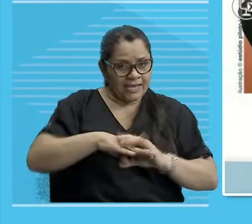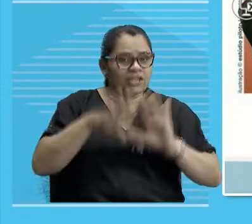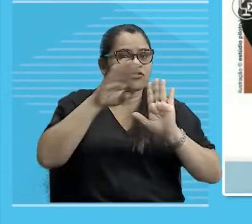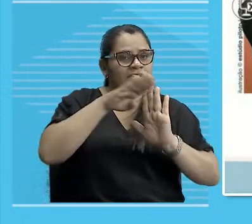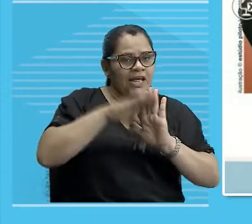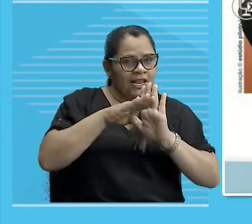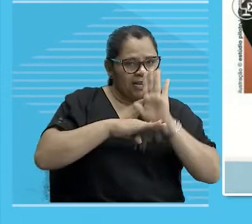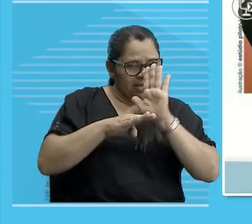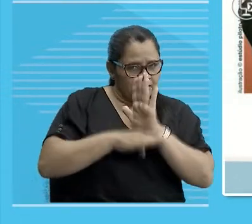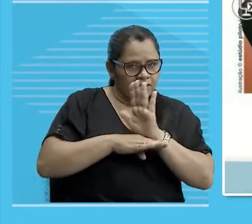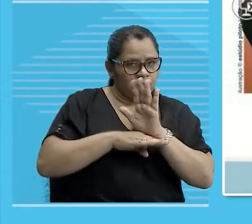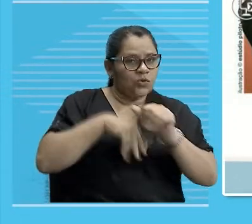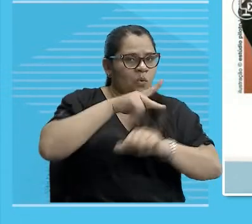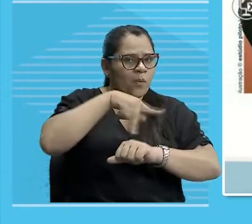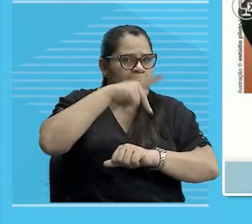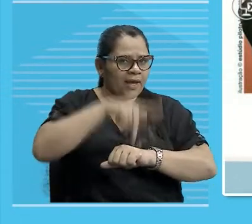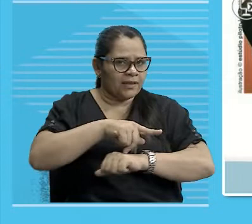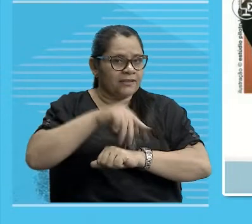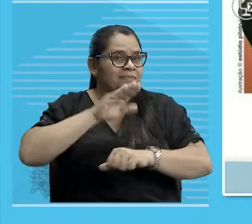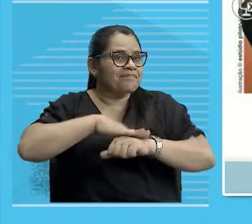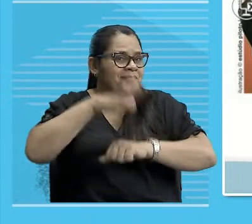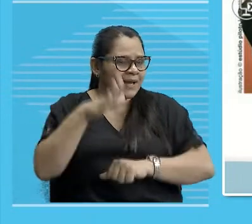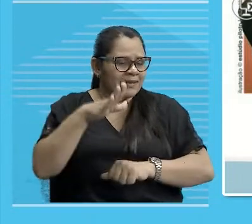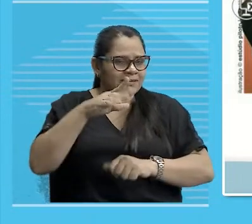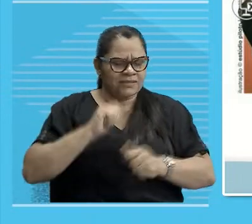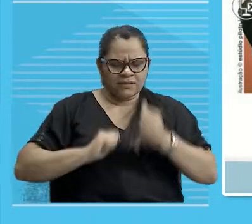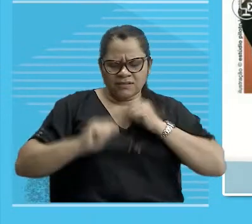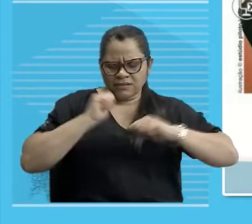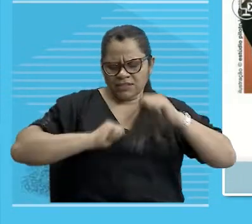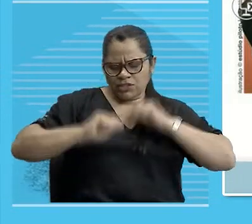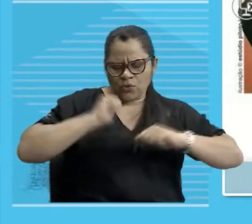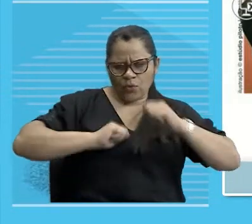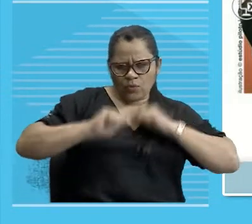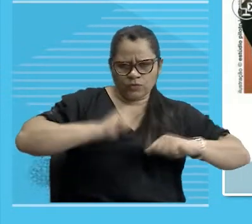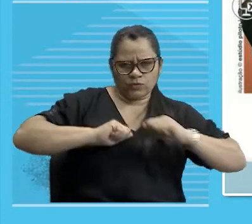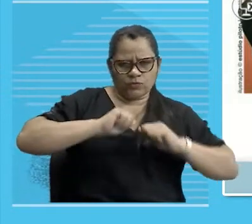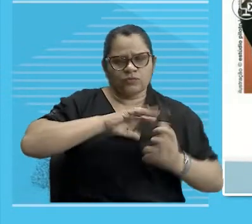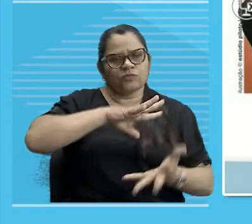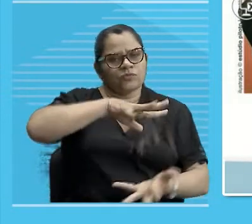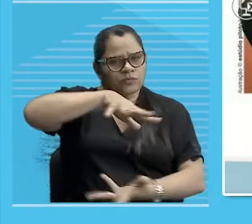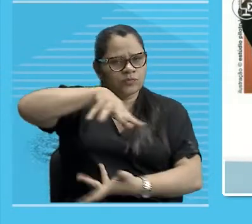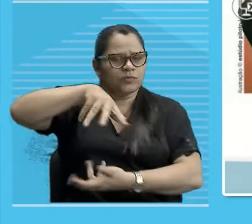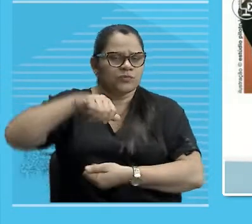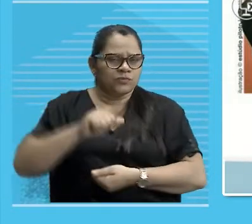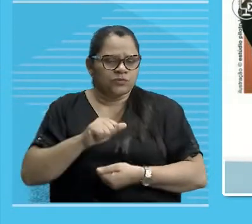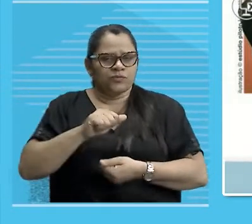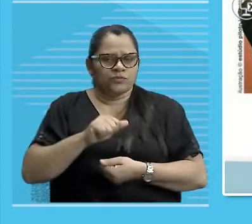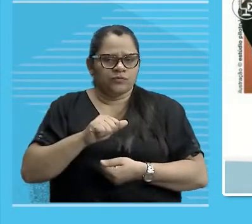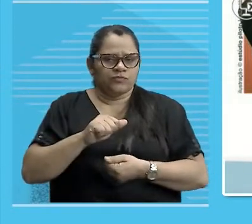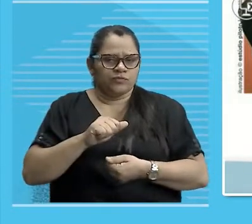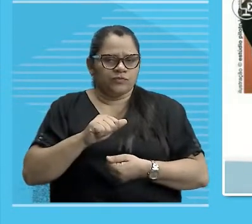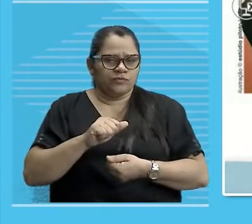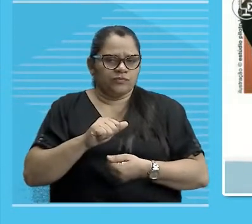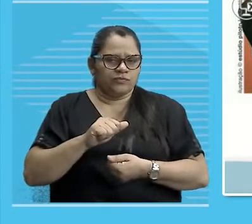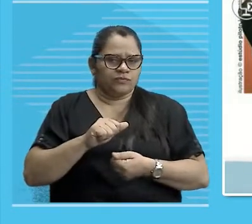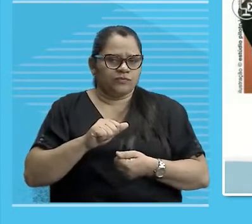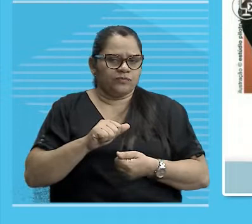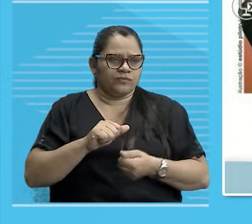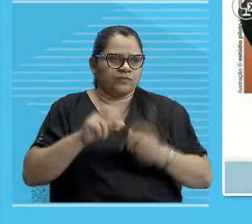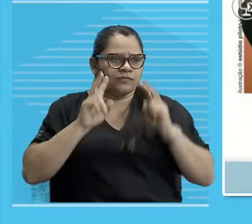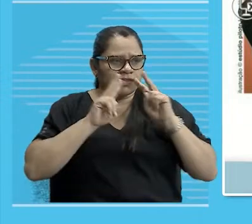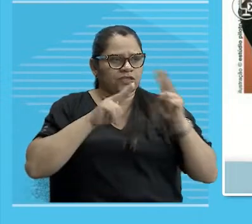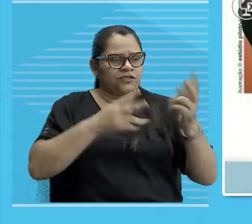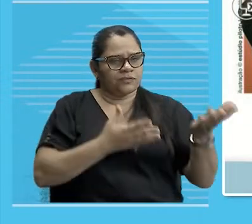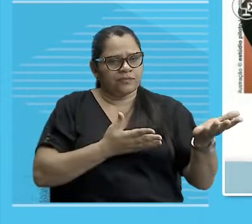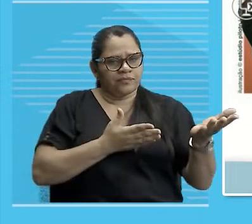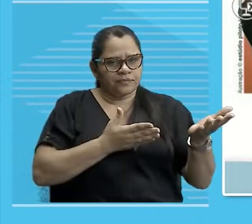não o mais ansioso, mas um dos mais ansiosos do mundo. Né? Então,